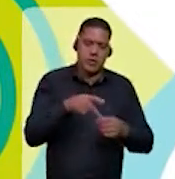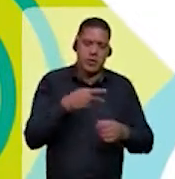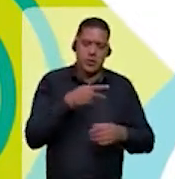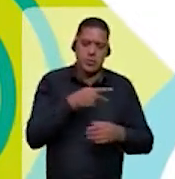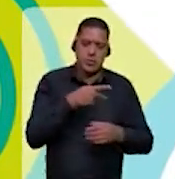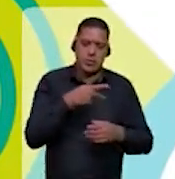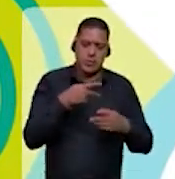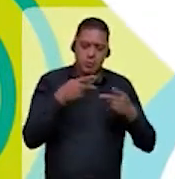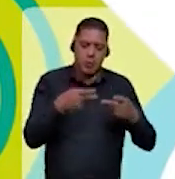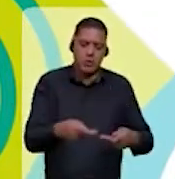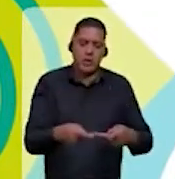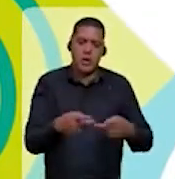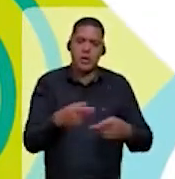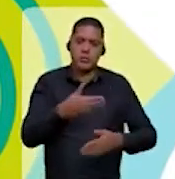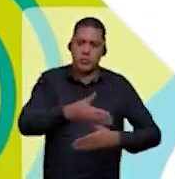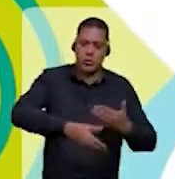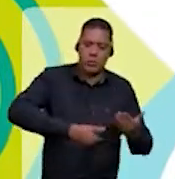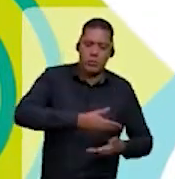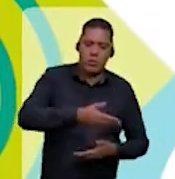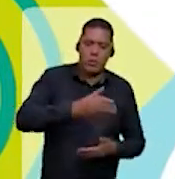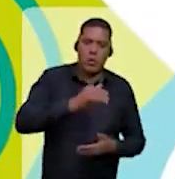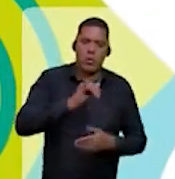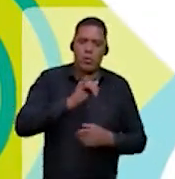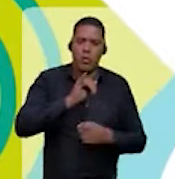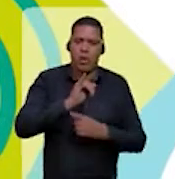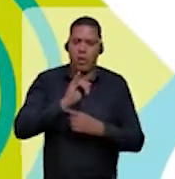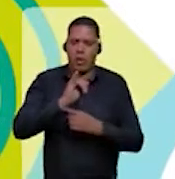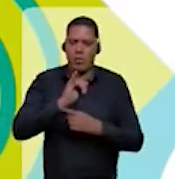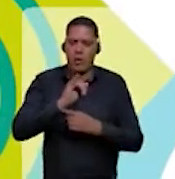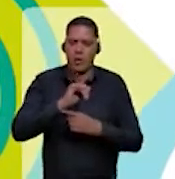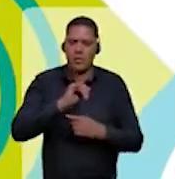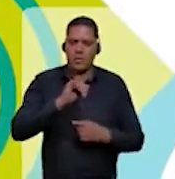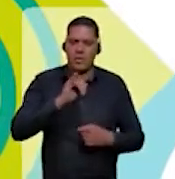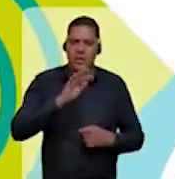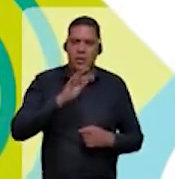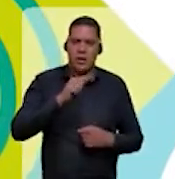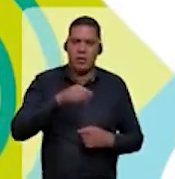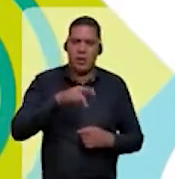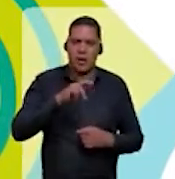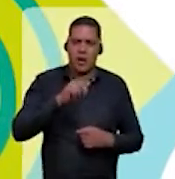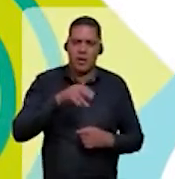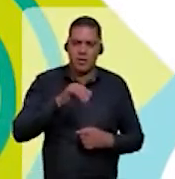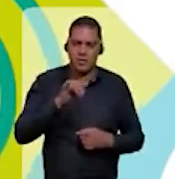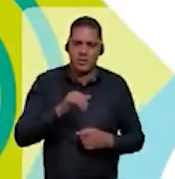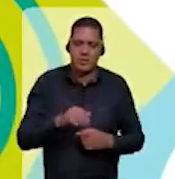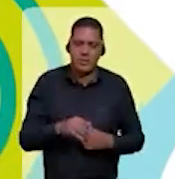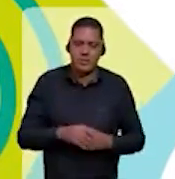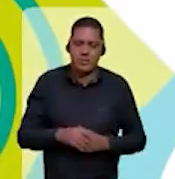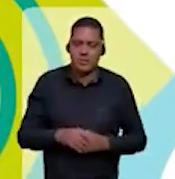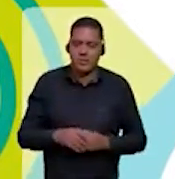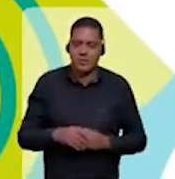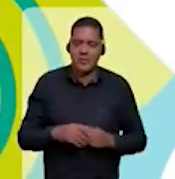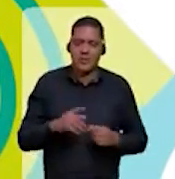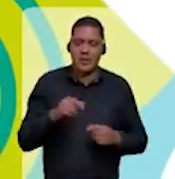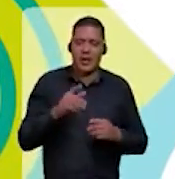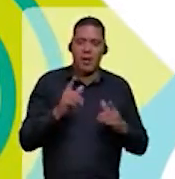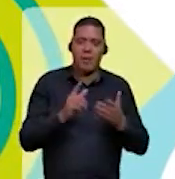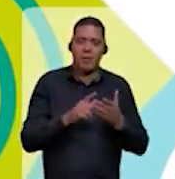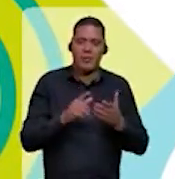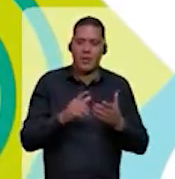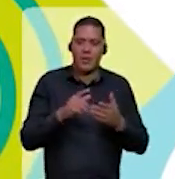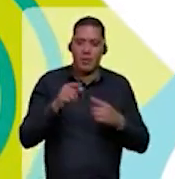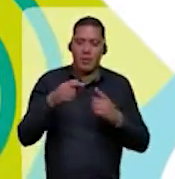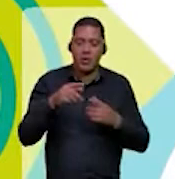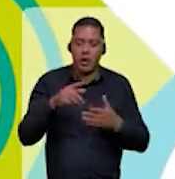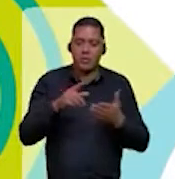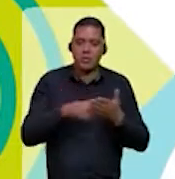em colaboração com Itamarati então para falar mais a respeito desse projeto que a Biblioteca básica eu